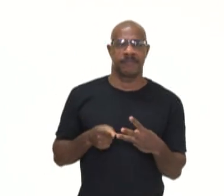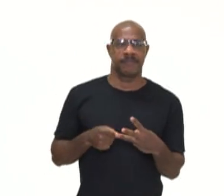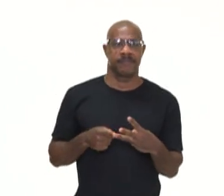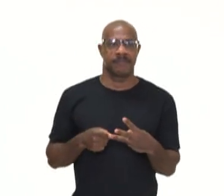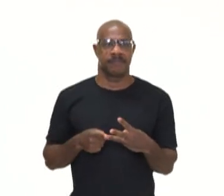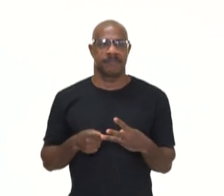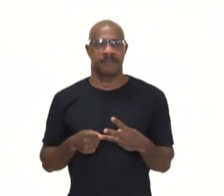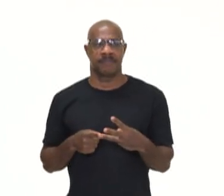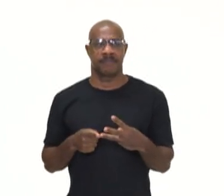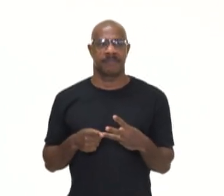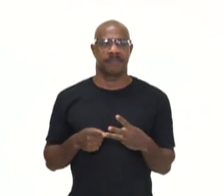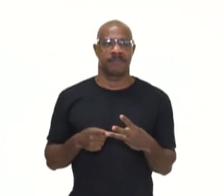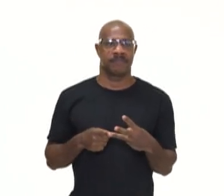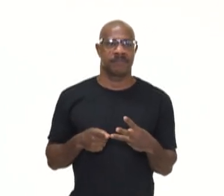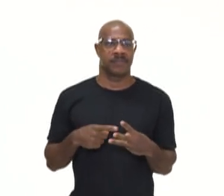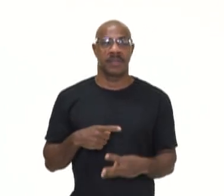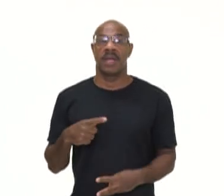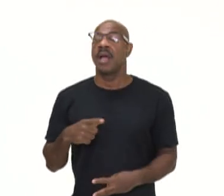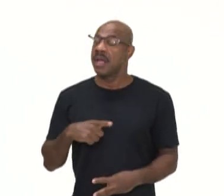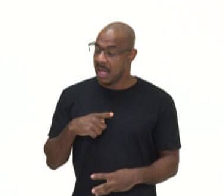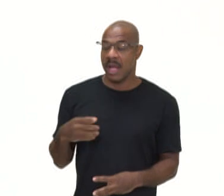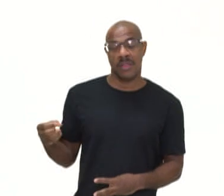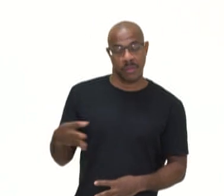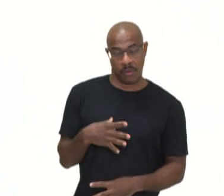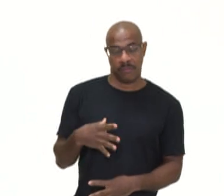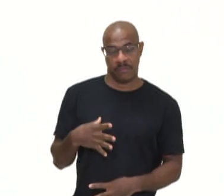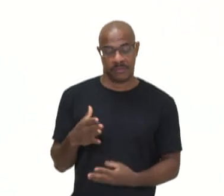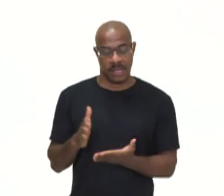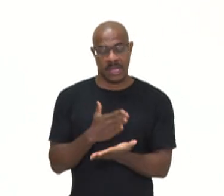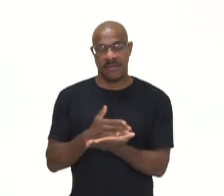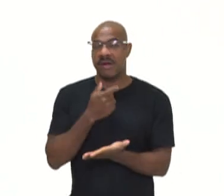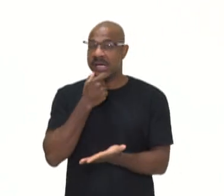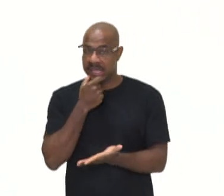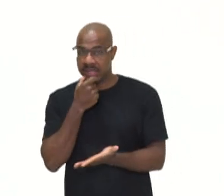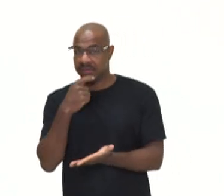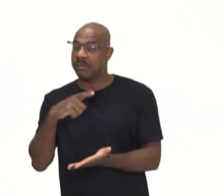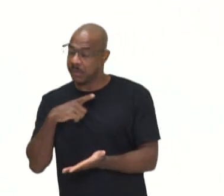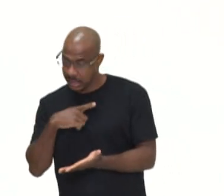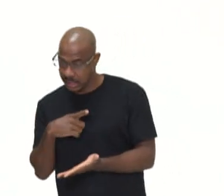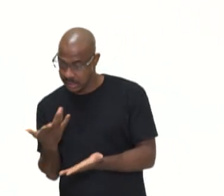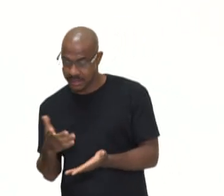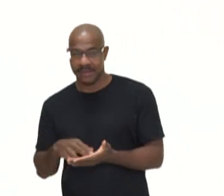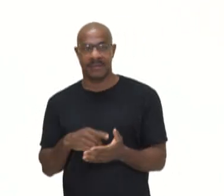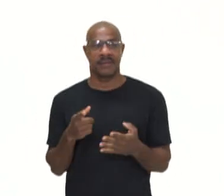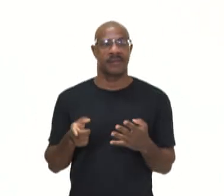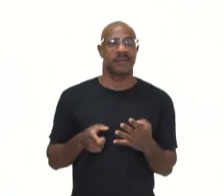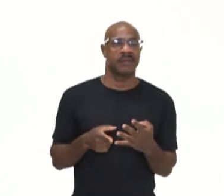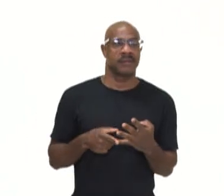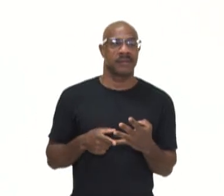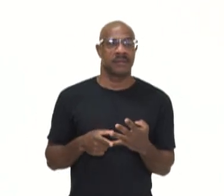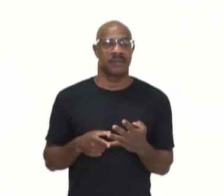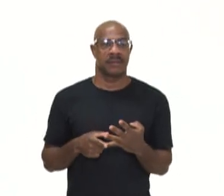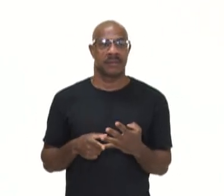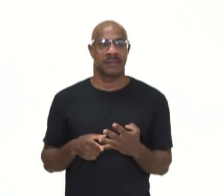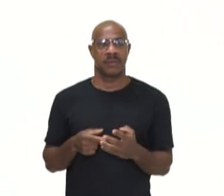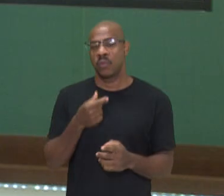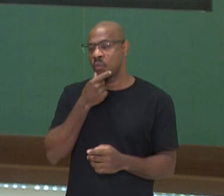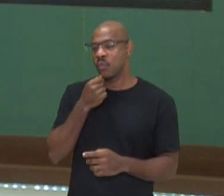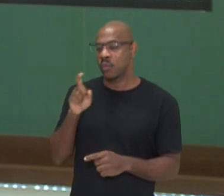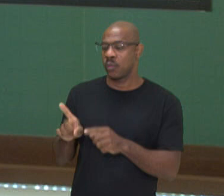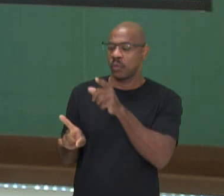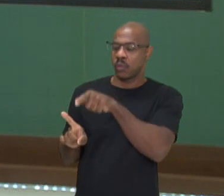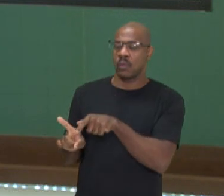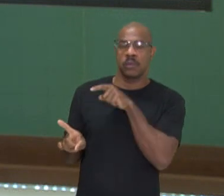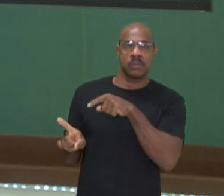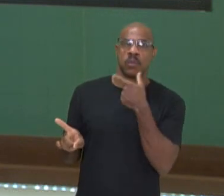English, aren't there? Há novos livros em inglês, não há? John speaks English, doesn't he? John fala inglês, não fala? Então,